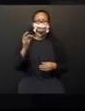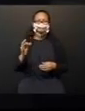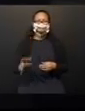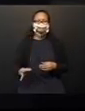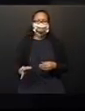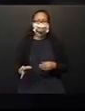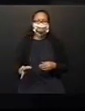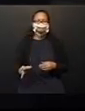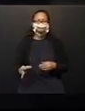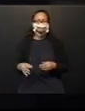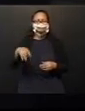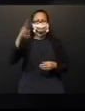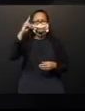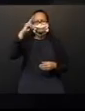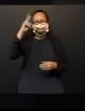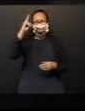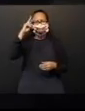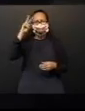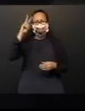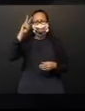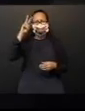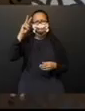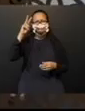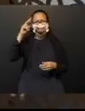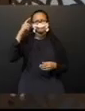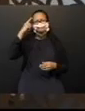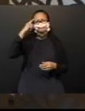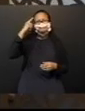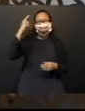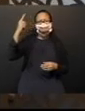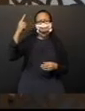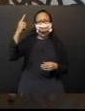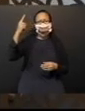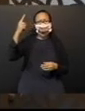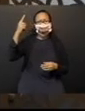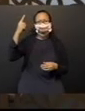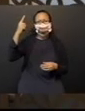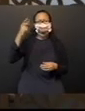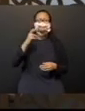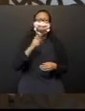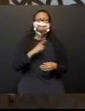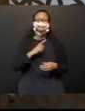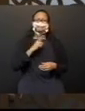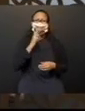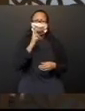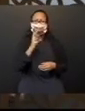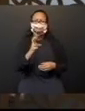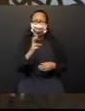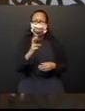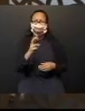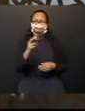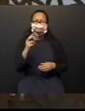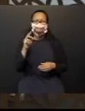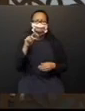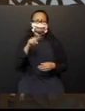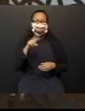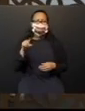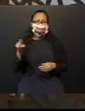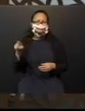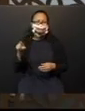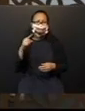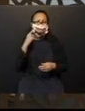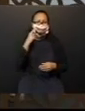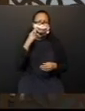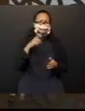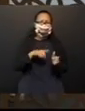da estimativa? Vai dar um resultado essa conta. Você vai ter que analisar a sua resposta, ela não